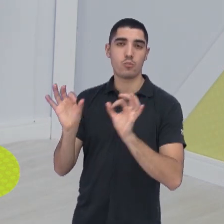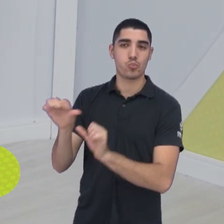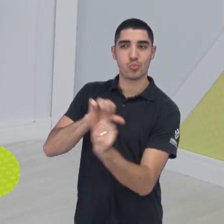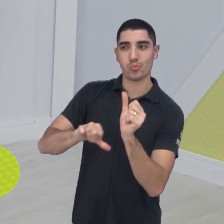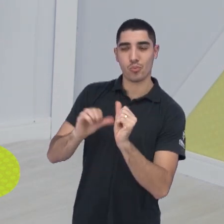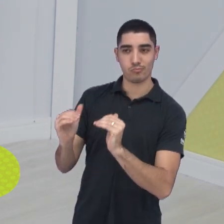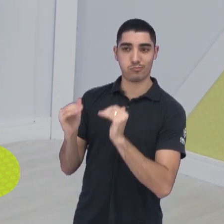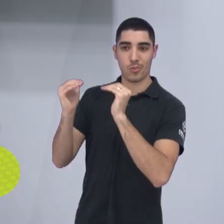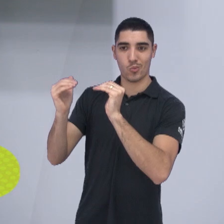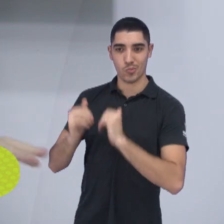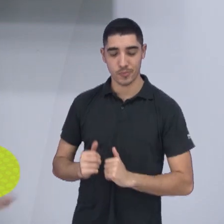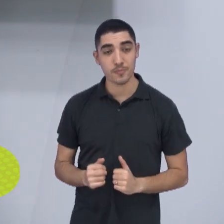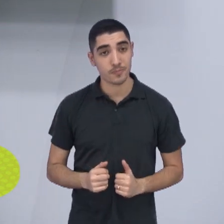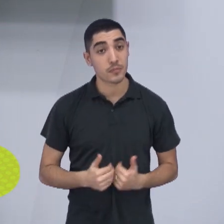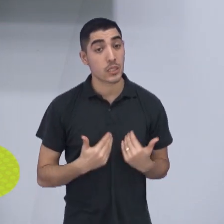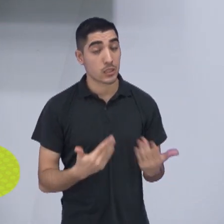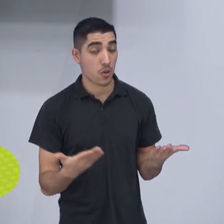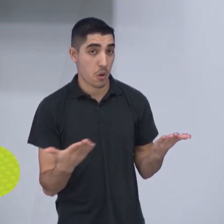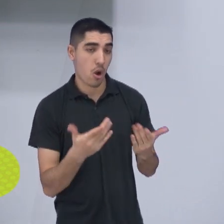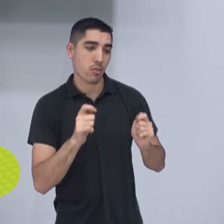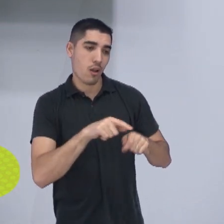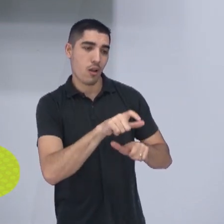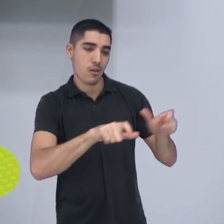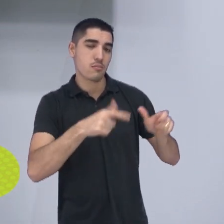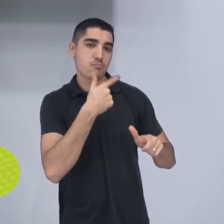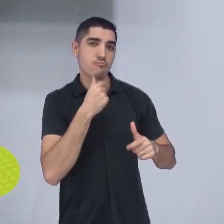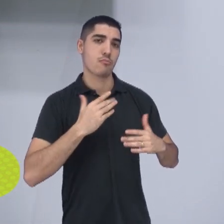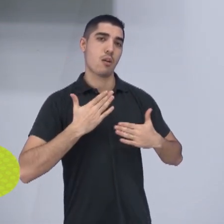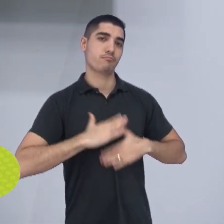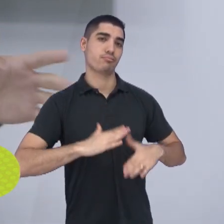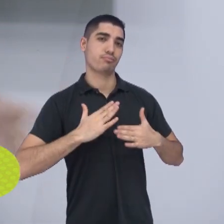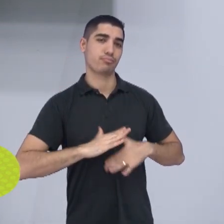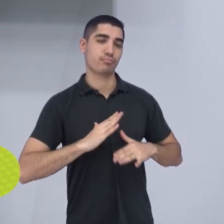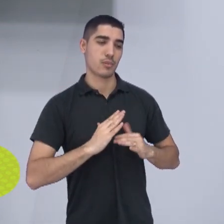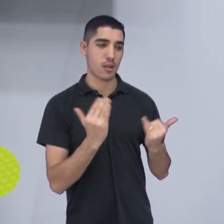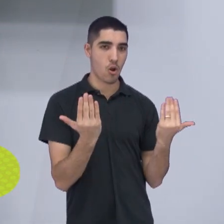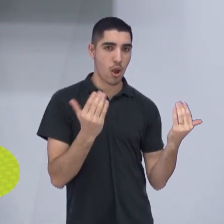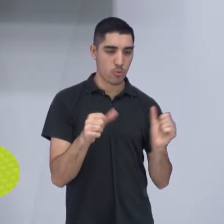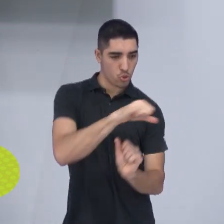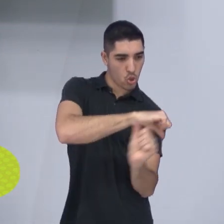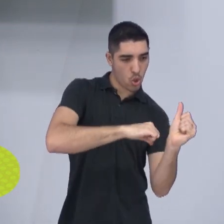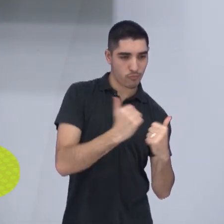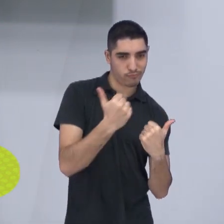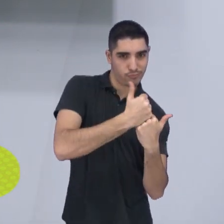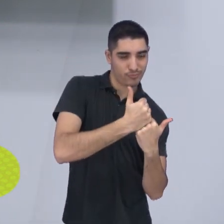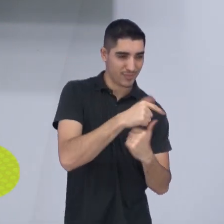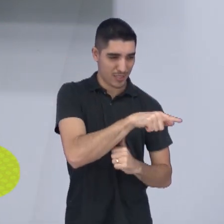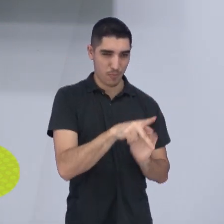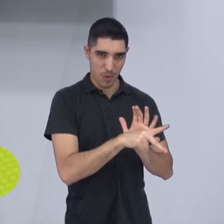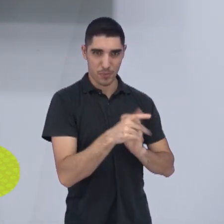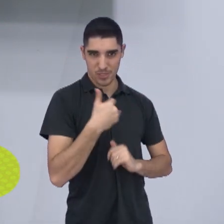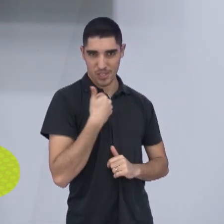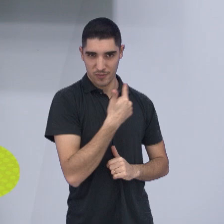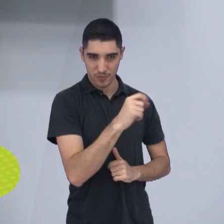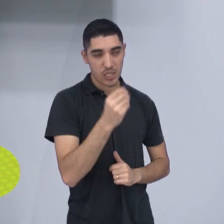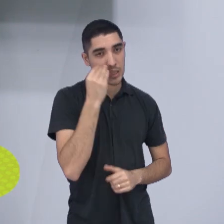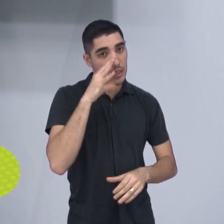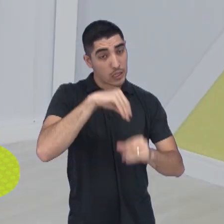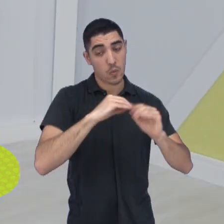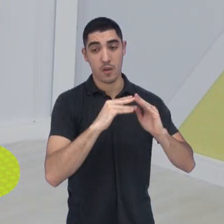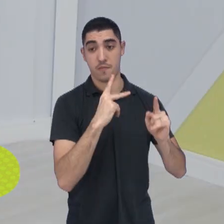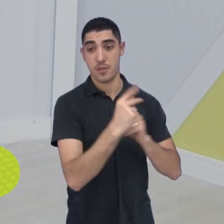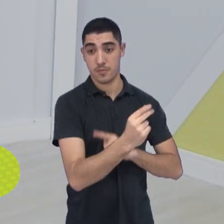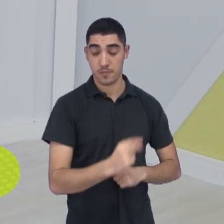para mesclar um pouco, dar uma descansada na rapaziada aí, mesclar com o pessoal do sub-20 do São José mesmo e tentar aí a vitória em casa. Lembrando